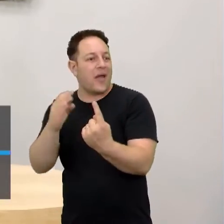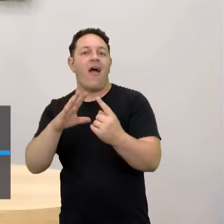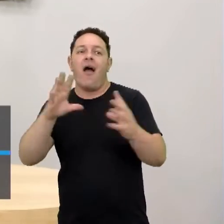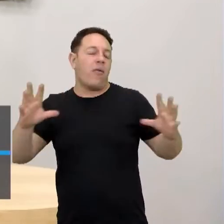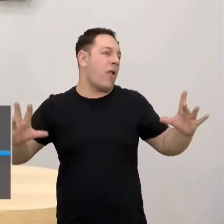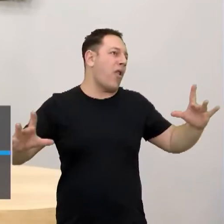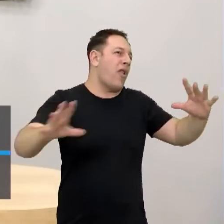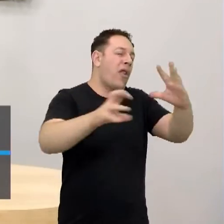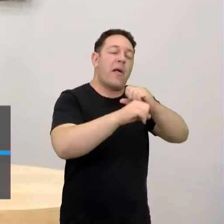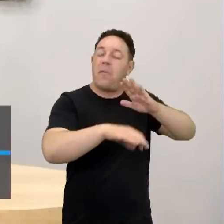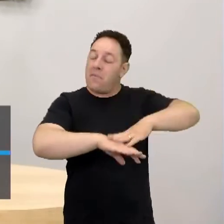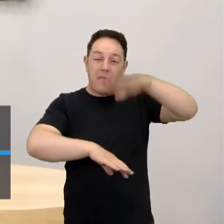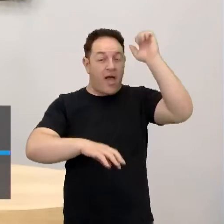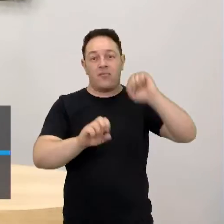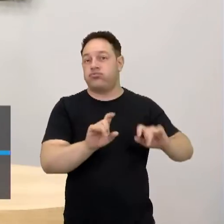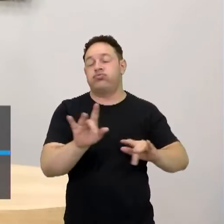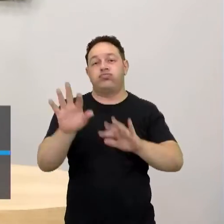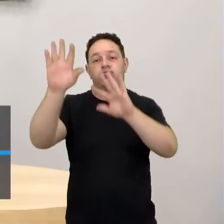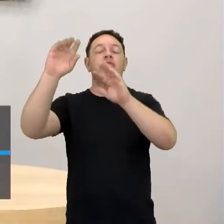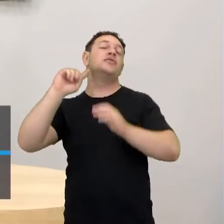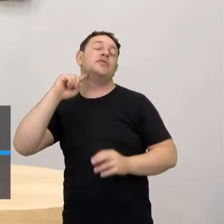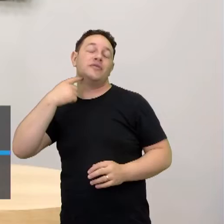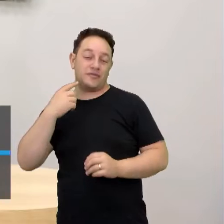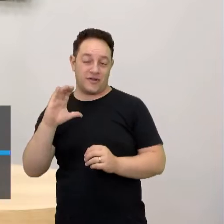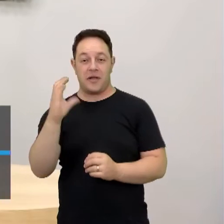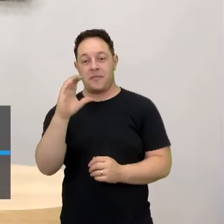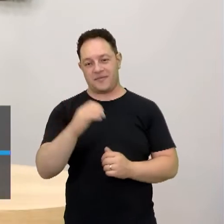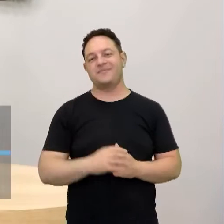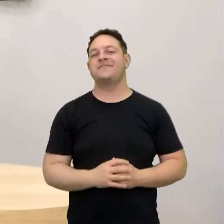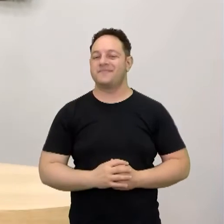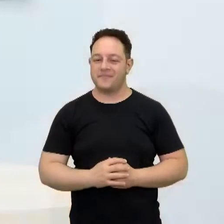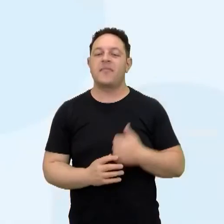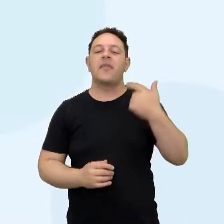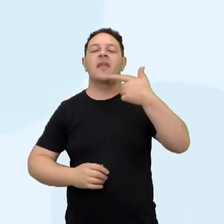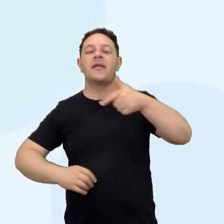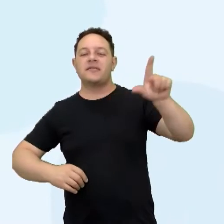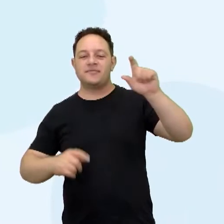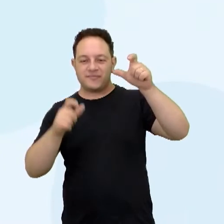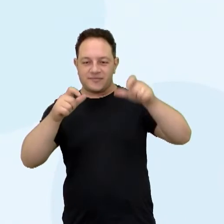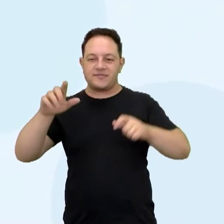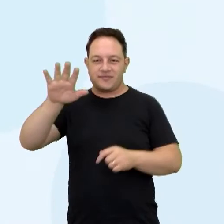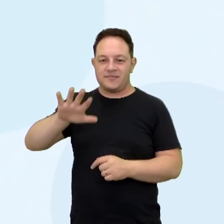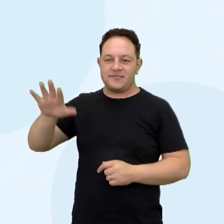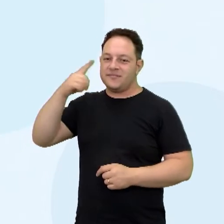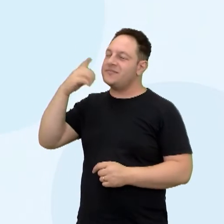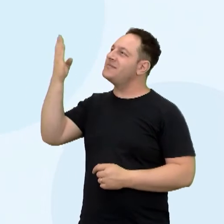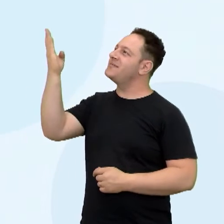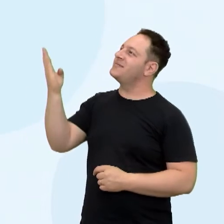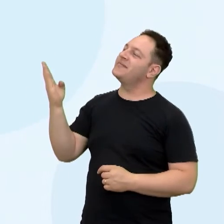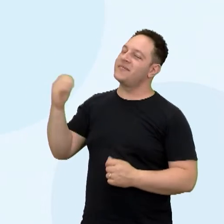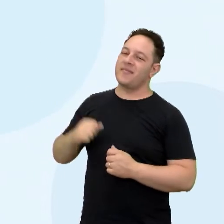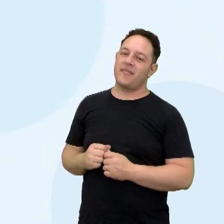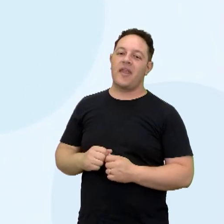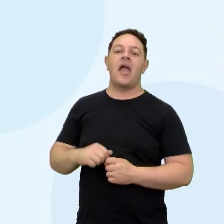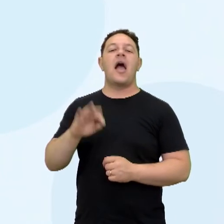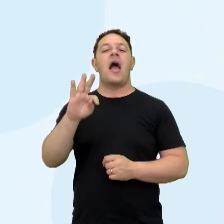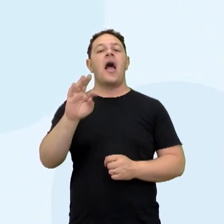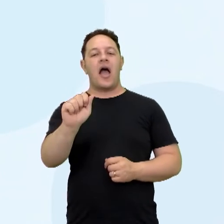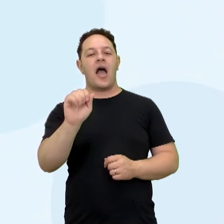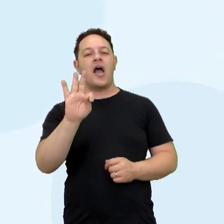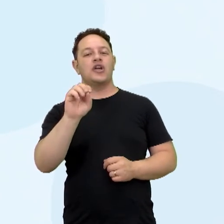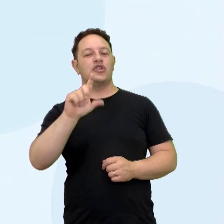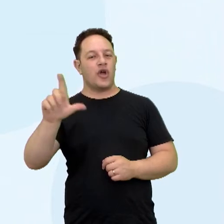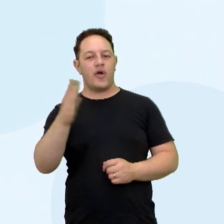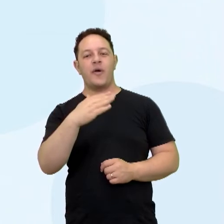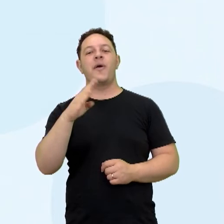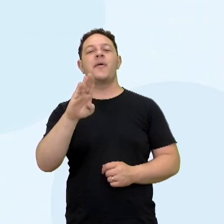Austrália. E aí nós temos o atol de Bikini, que o atol de Bikini é conhecido pelas bombas que foram